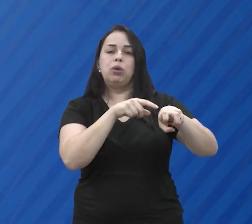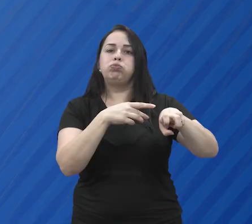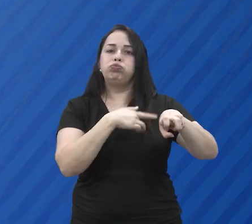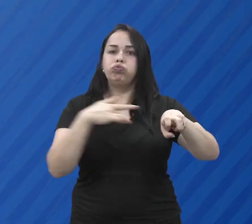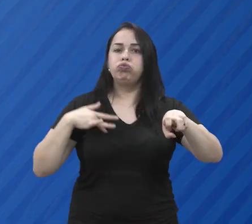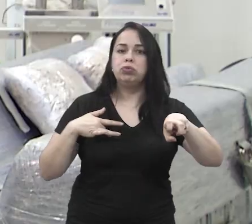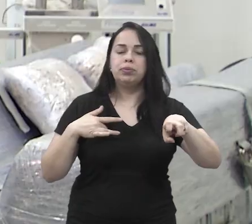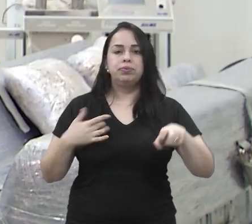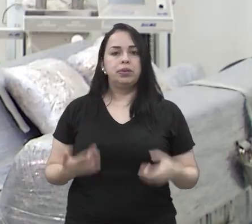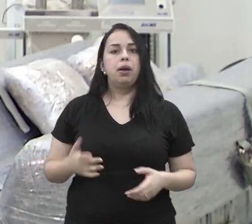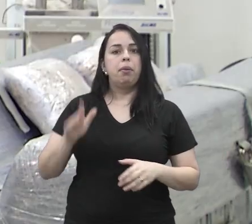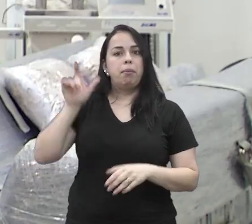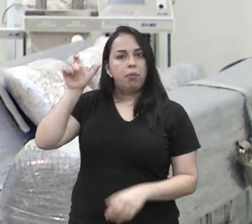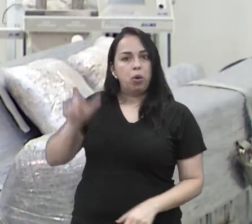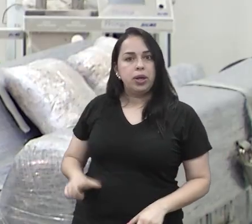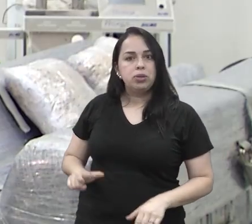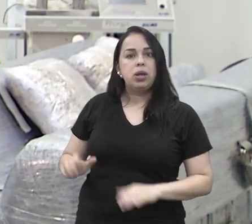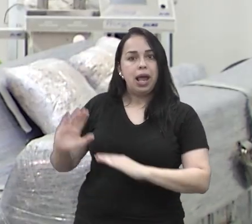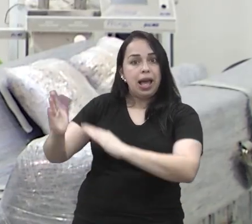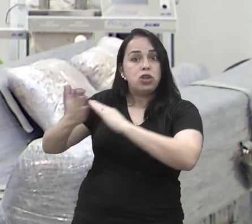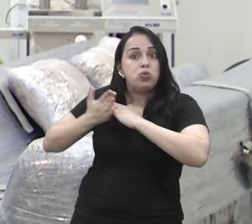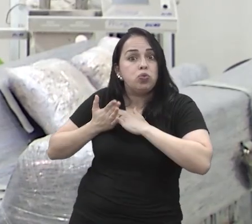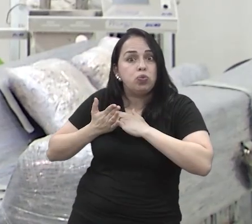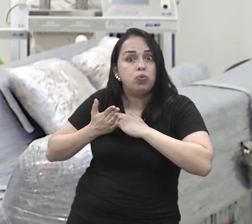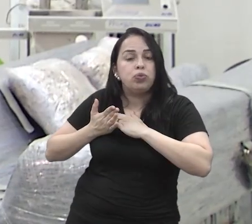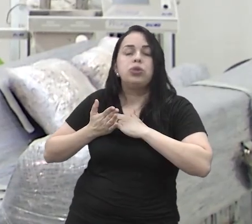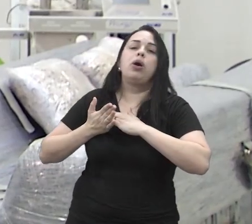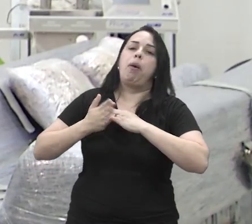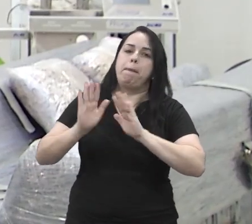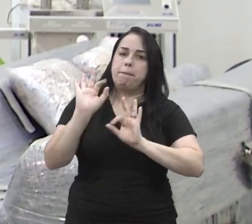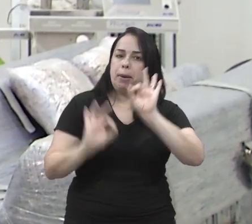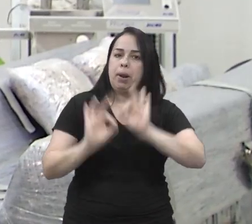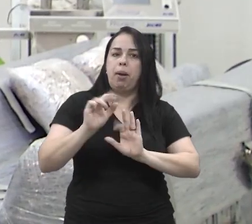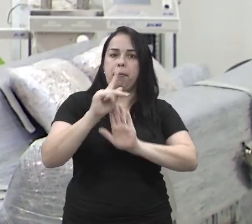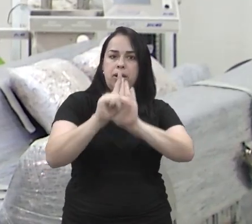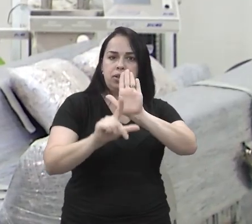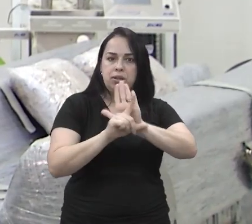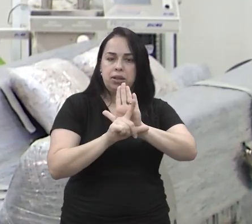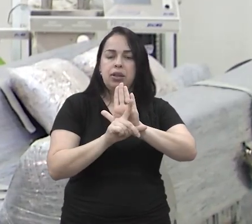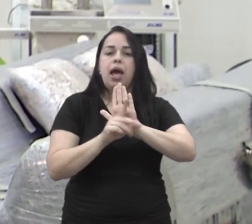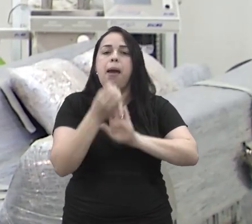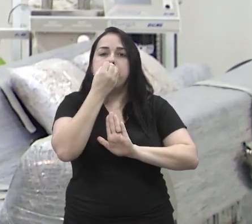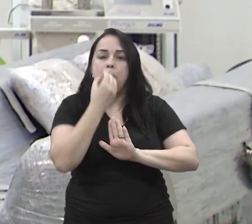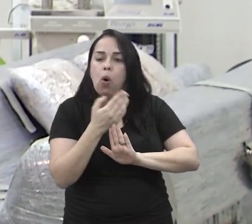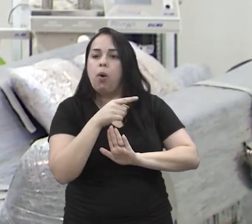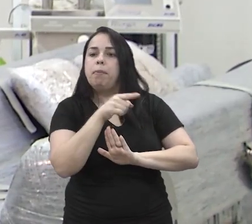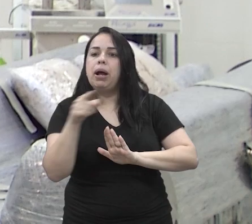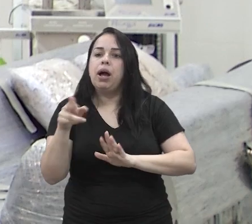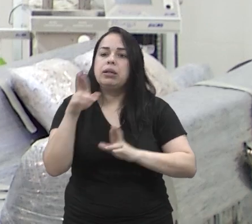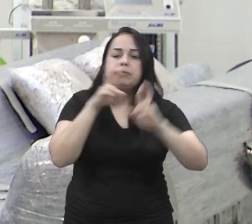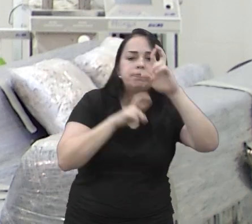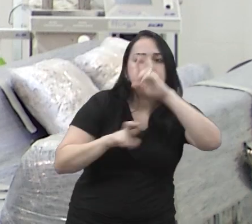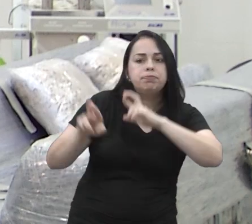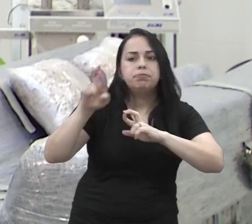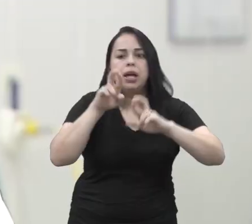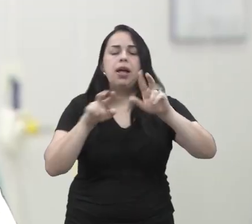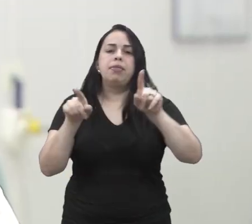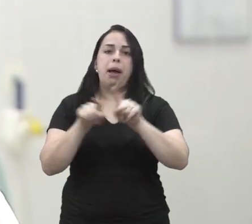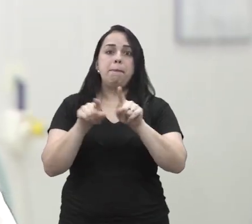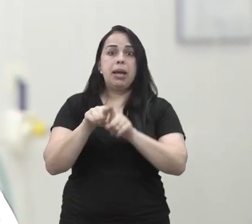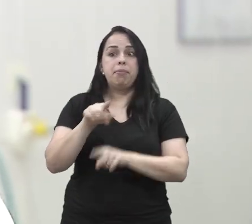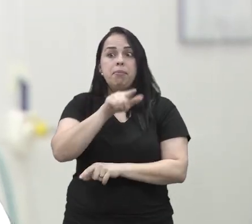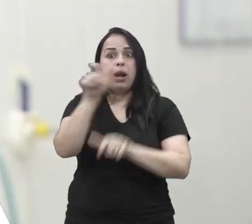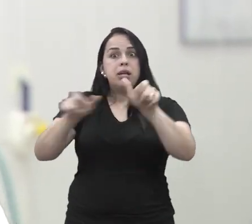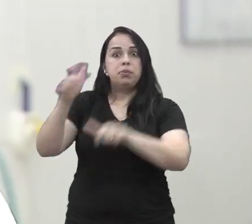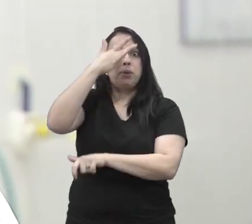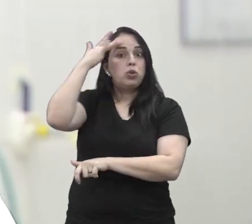para os cavalos. Para este veterinário e colaborador do projeto de lei, a regra é fundamental tanto para a fiscalização